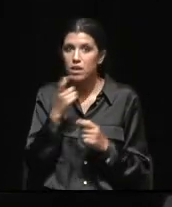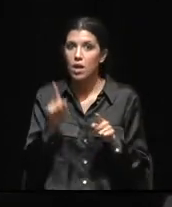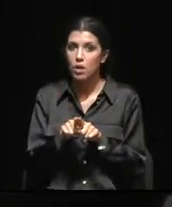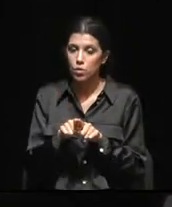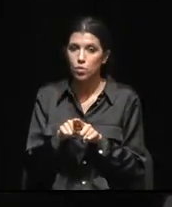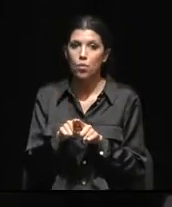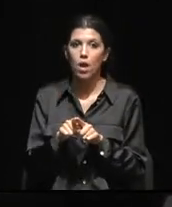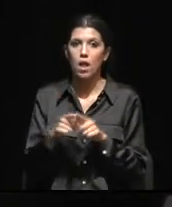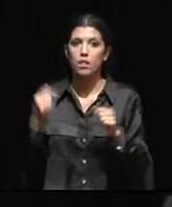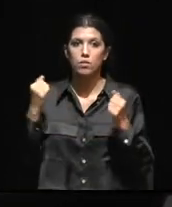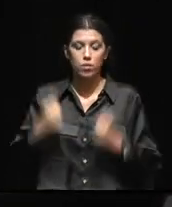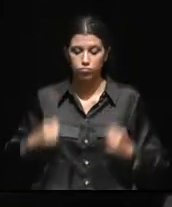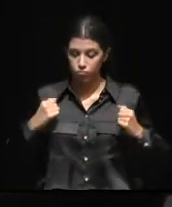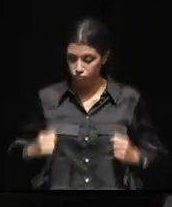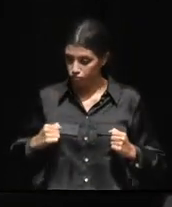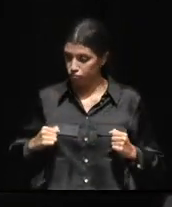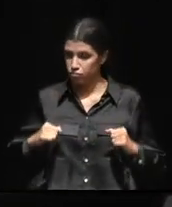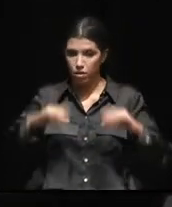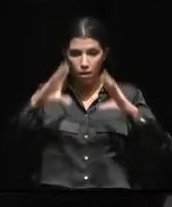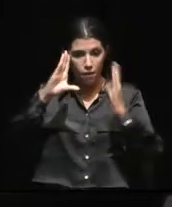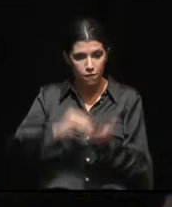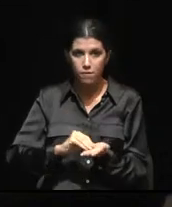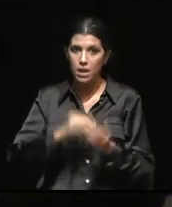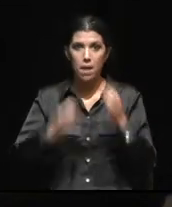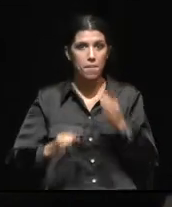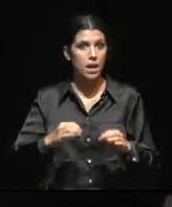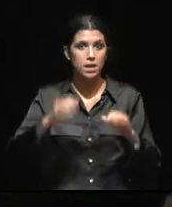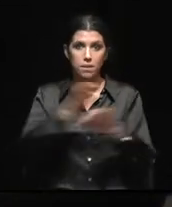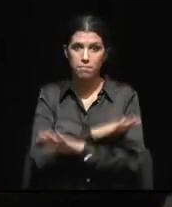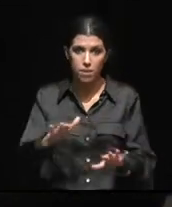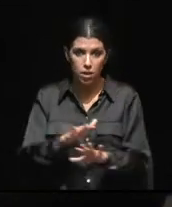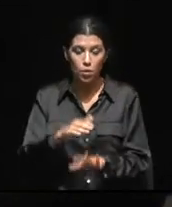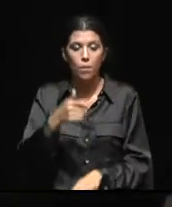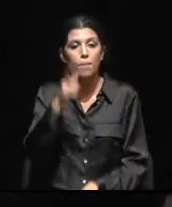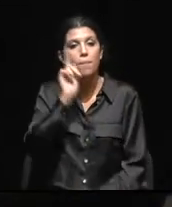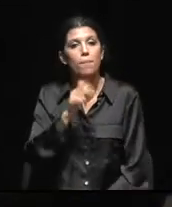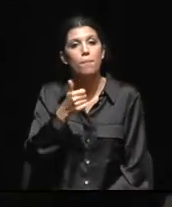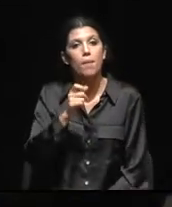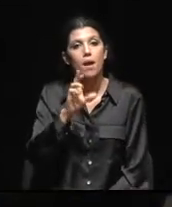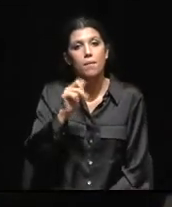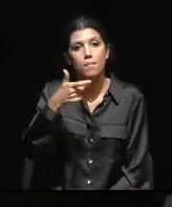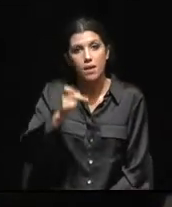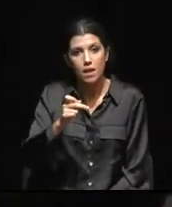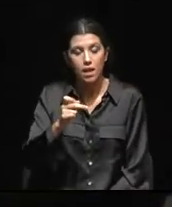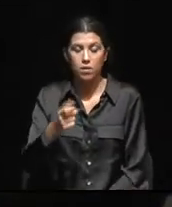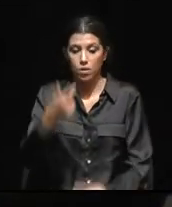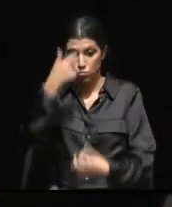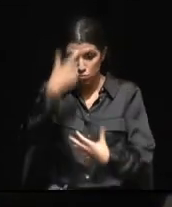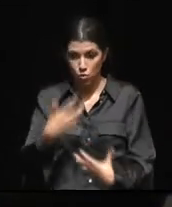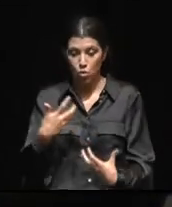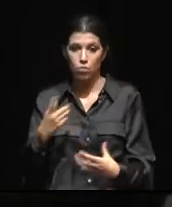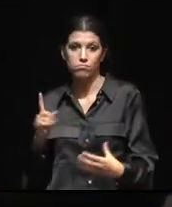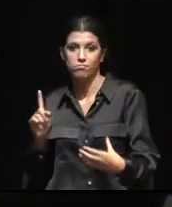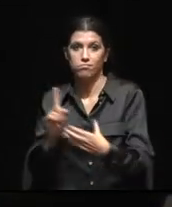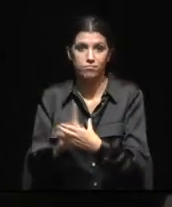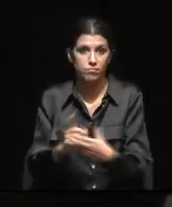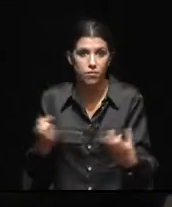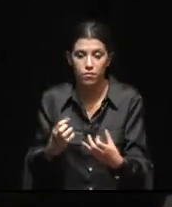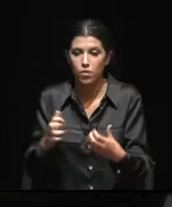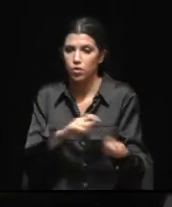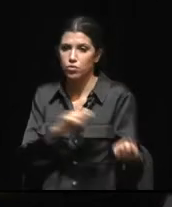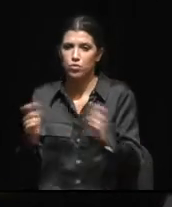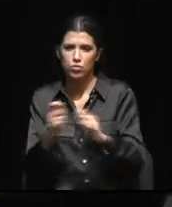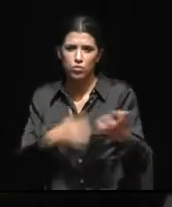ver estofos o stock acabou a máquina teve de parar e barbara Barbara Castle Nessa altura viu-se envolvida teve de intervir houve